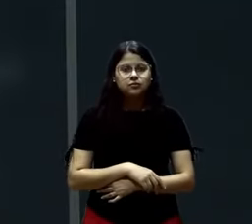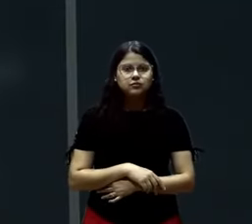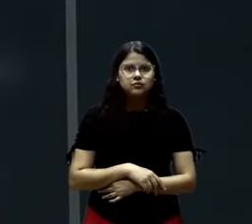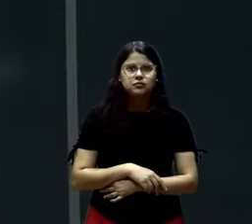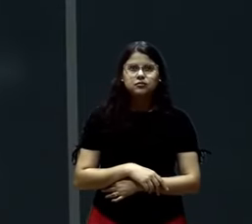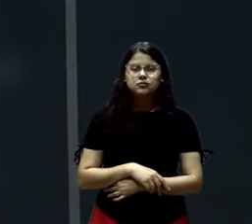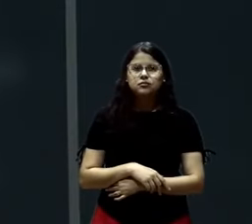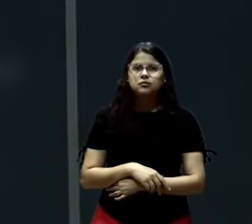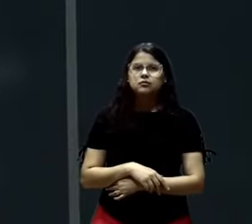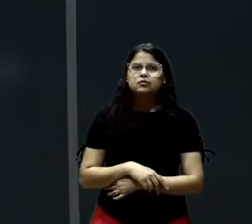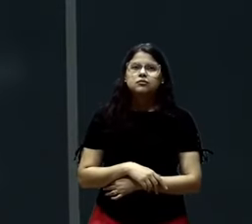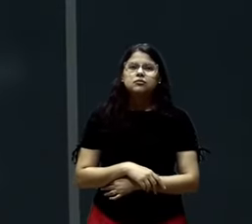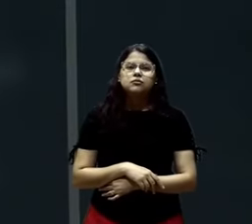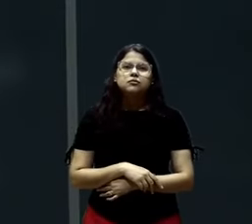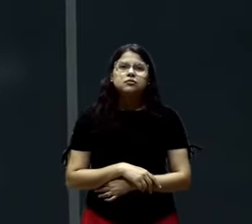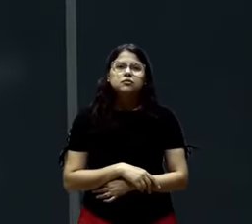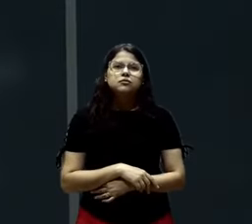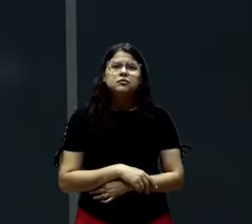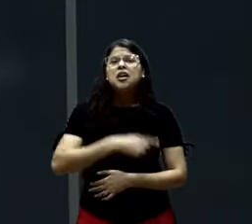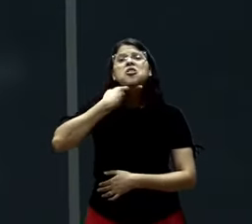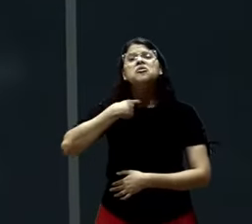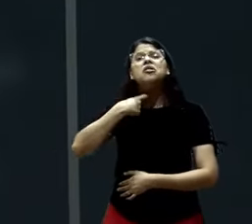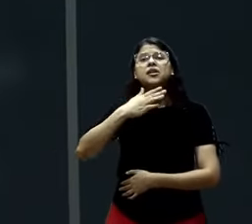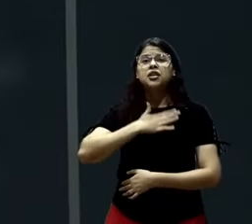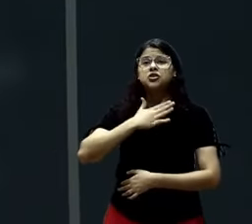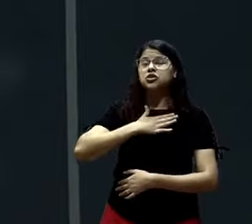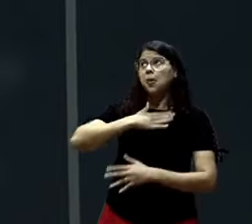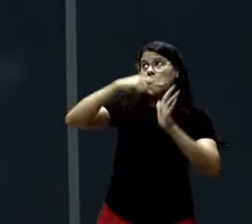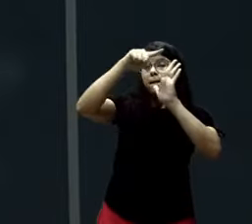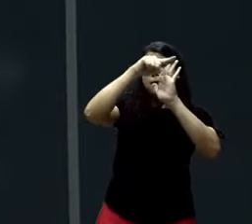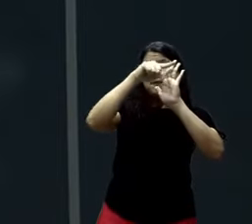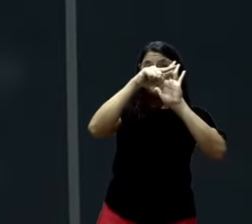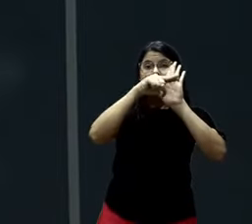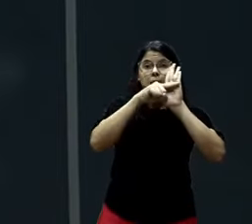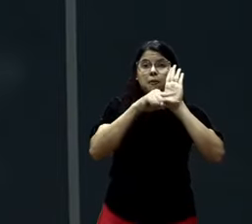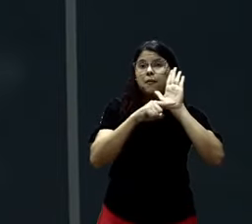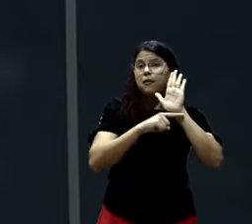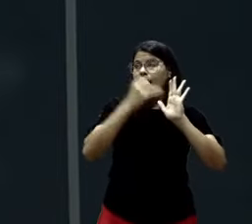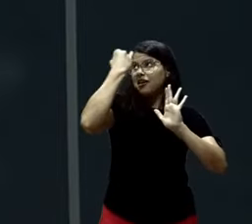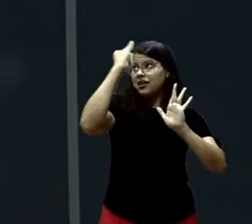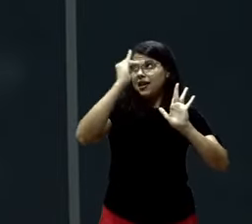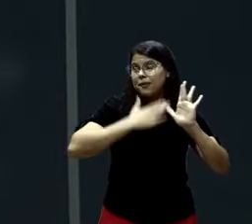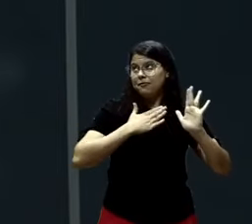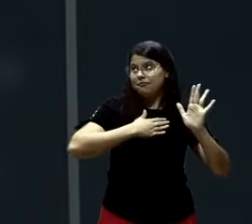Eu quero que aconteça da minha forma, que tenha a minha assinatura.